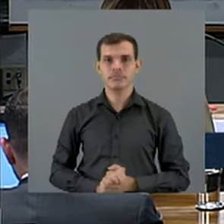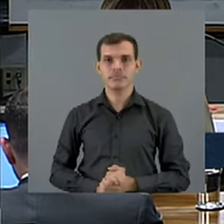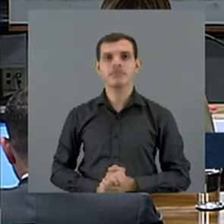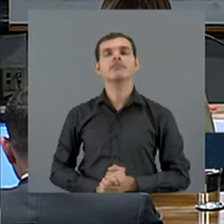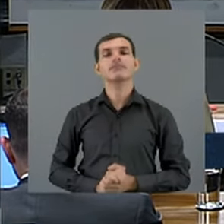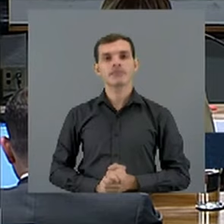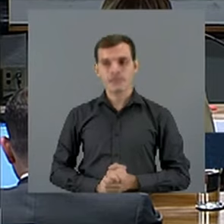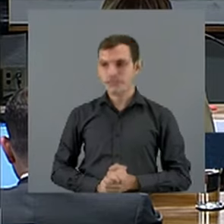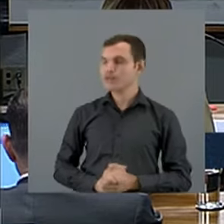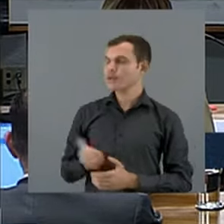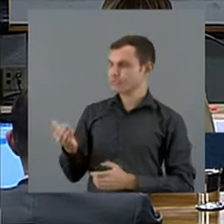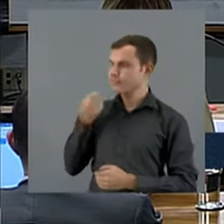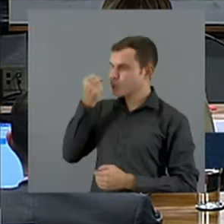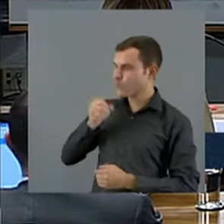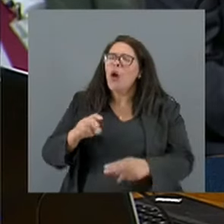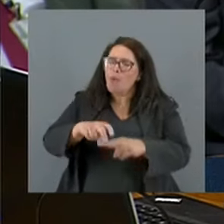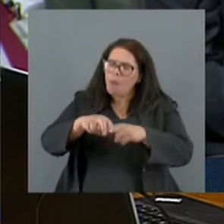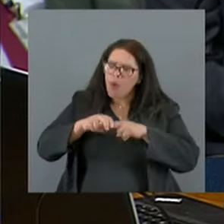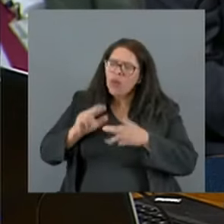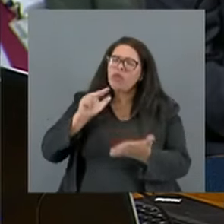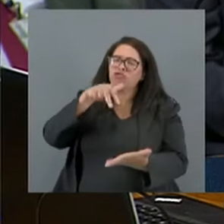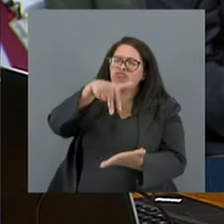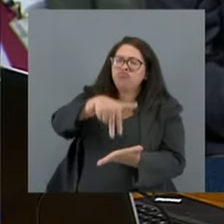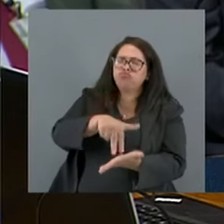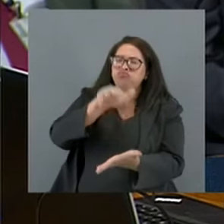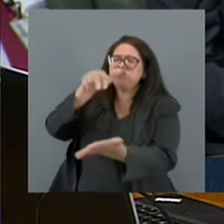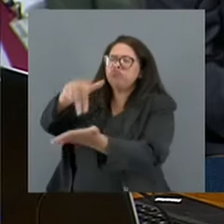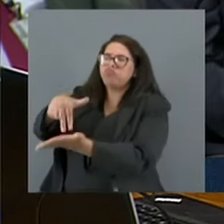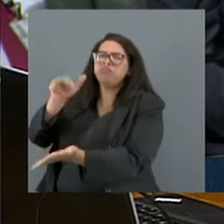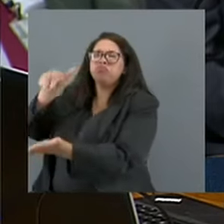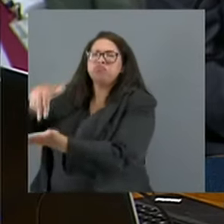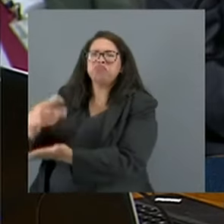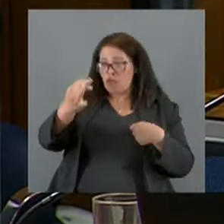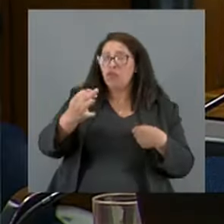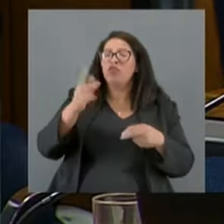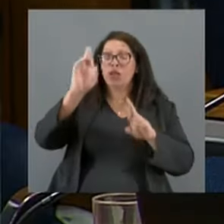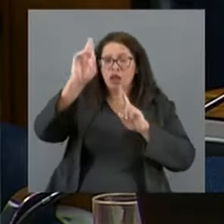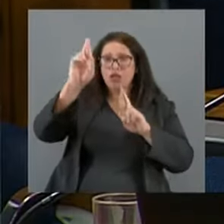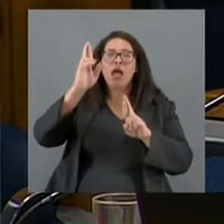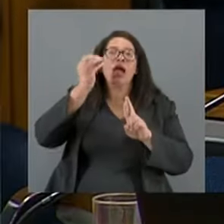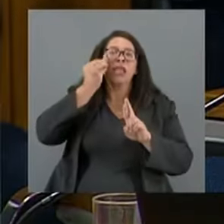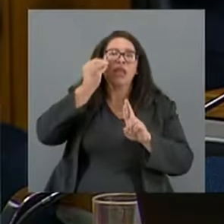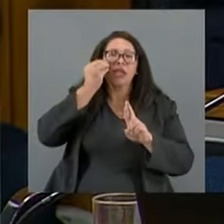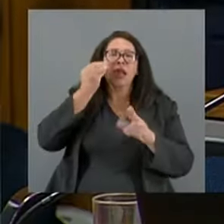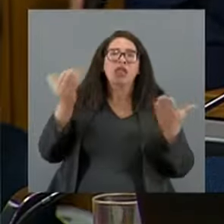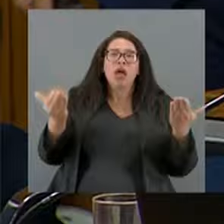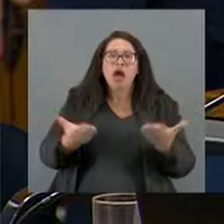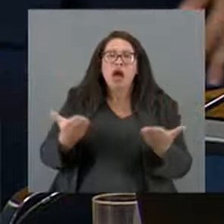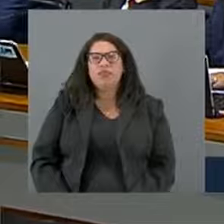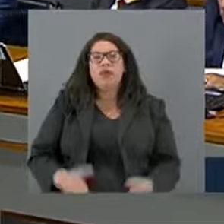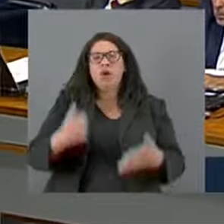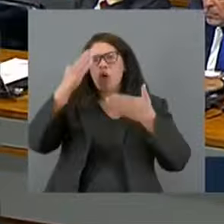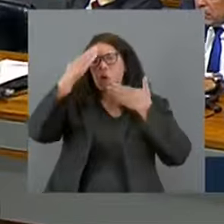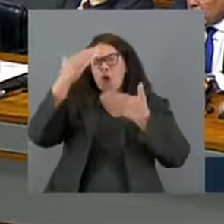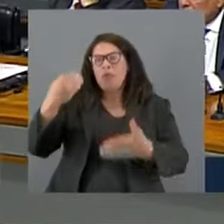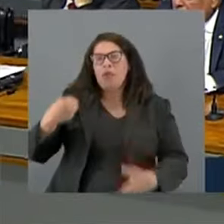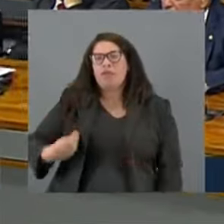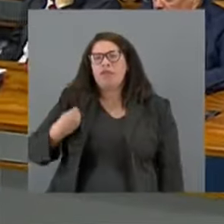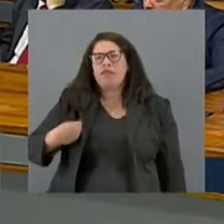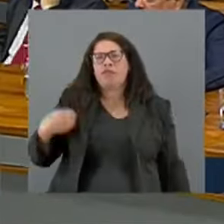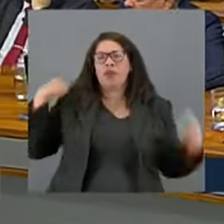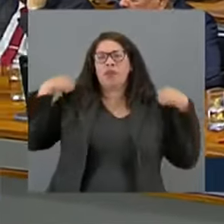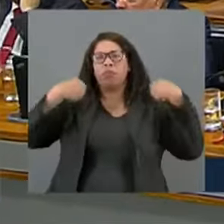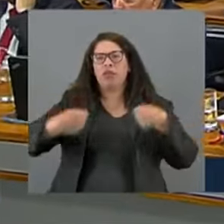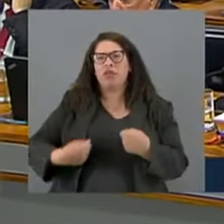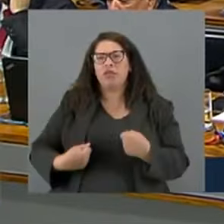do STJ foram sabatinados pelos senadores que integram a comissão de Constituição justiça e cidadania a sessão foi